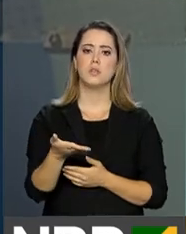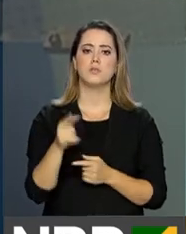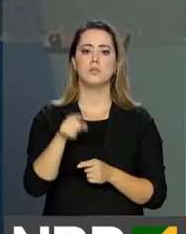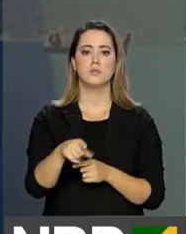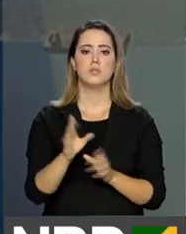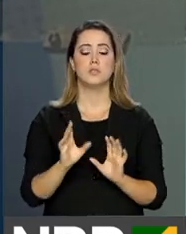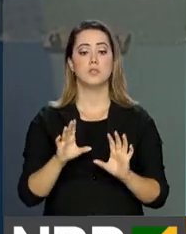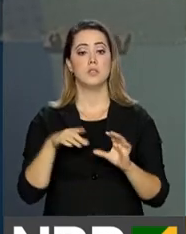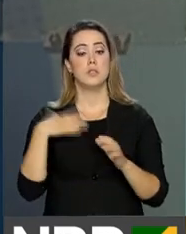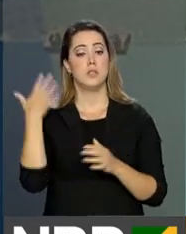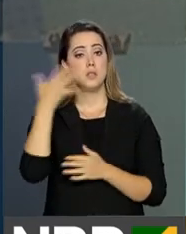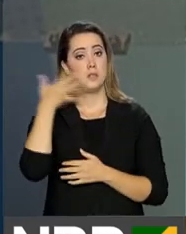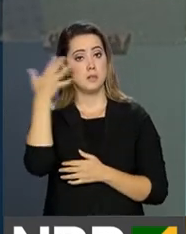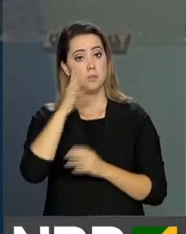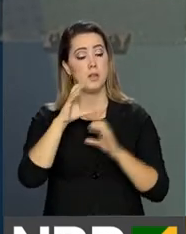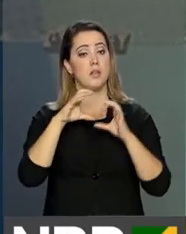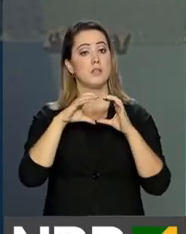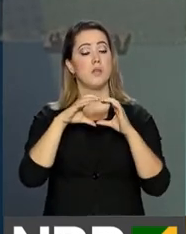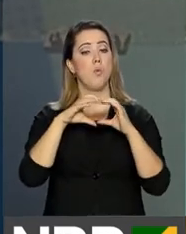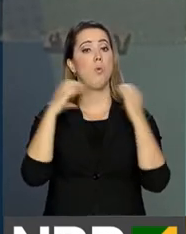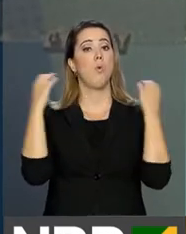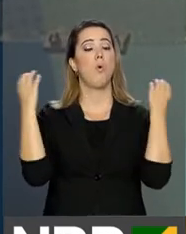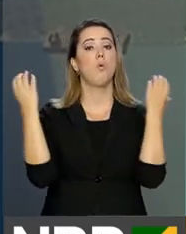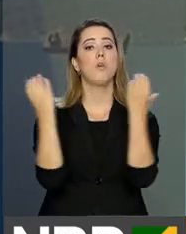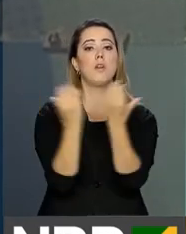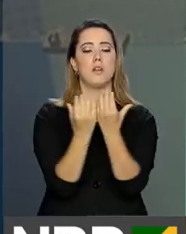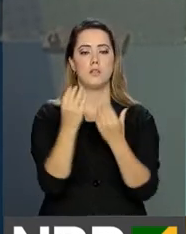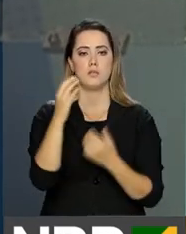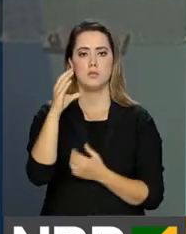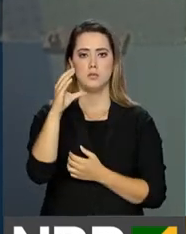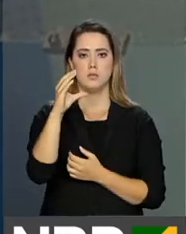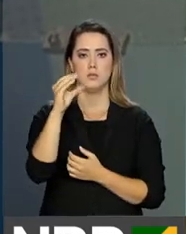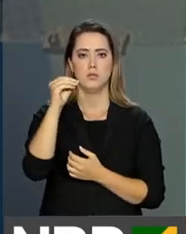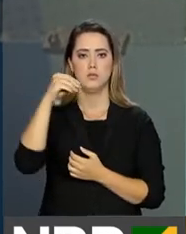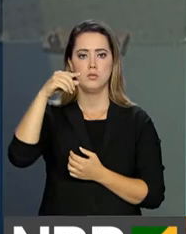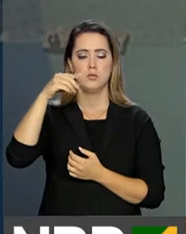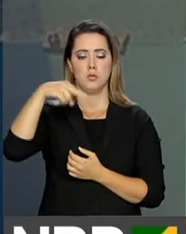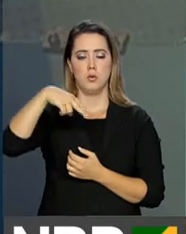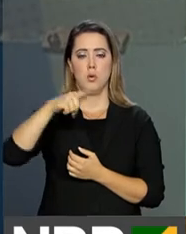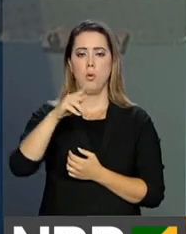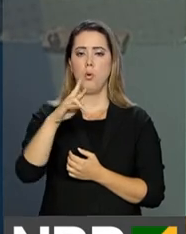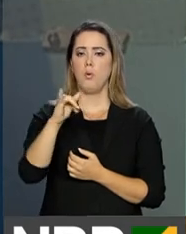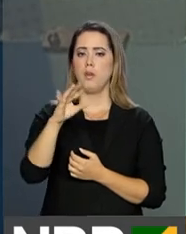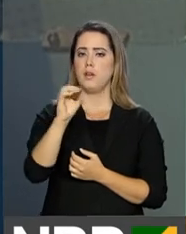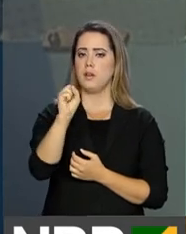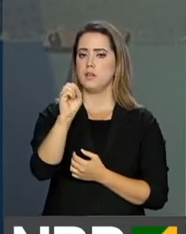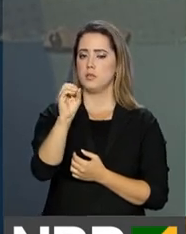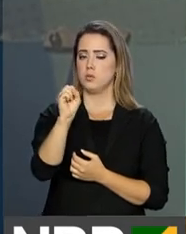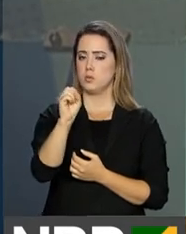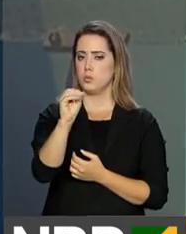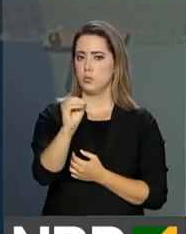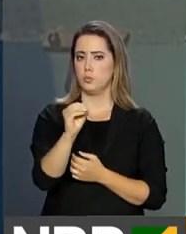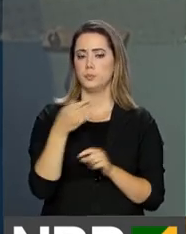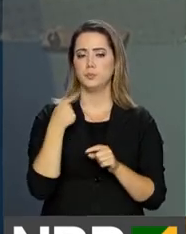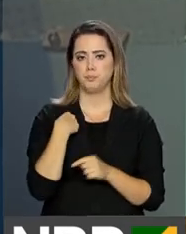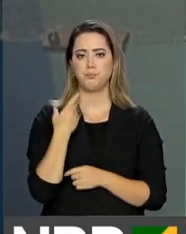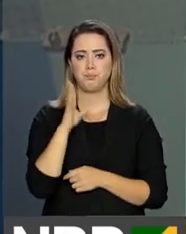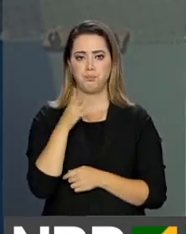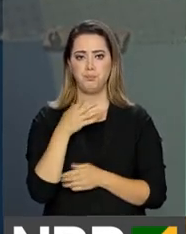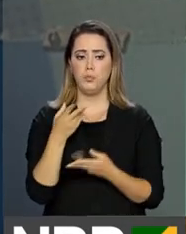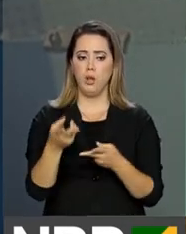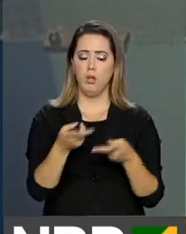deste Congresso Aço Brasil. Eu confesso, quando alguns dias eu